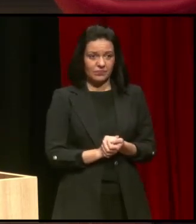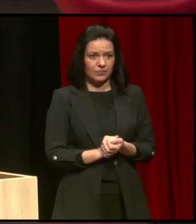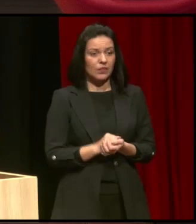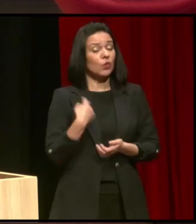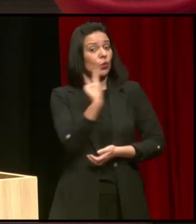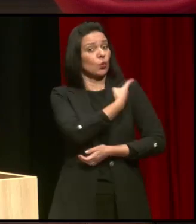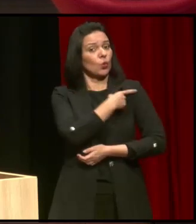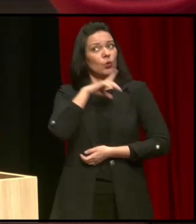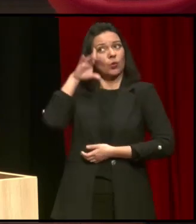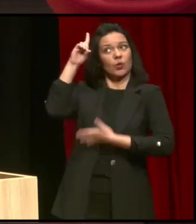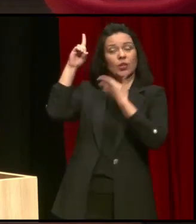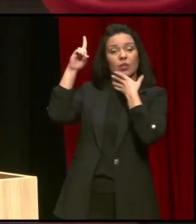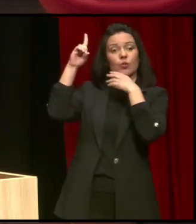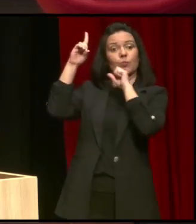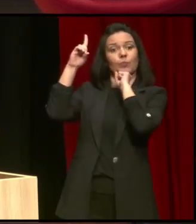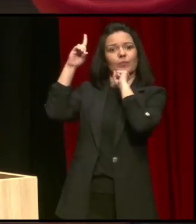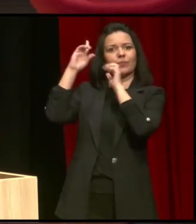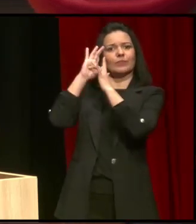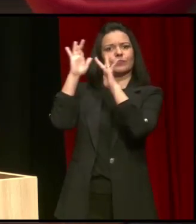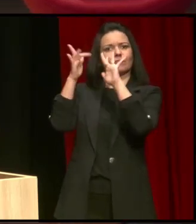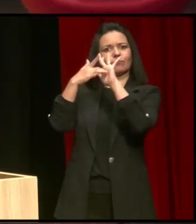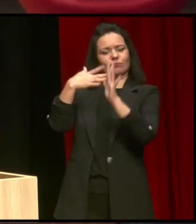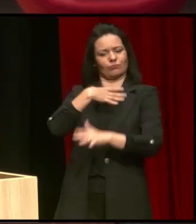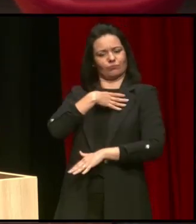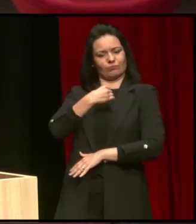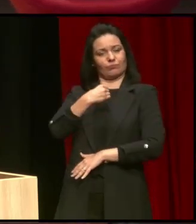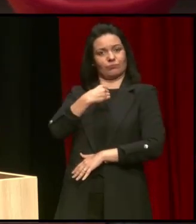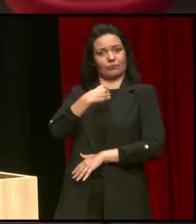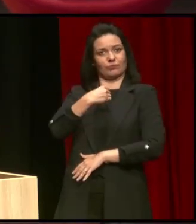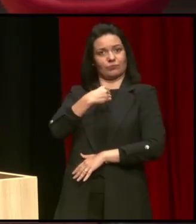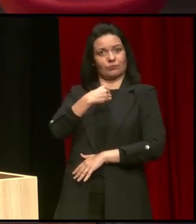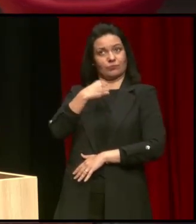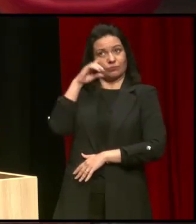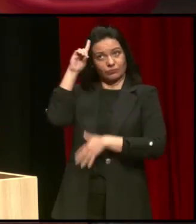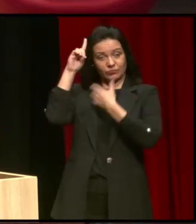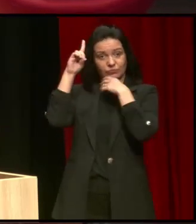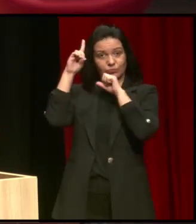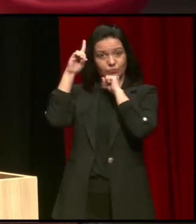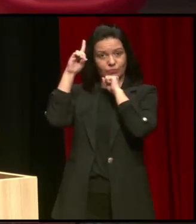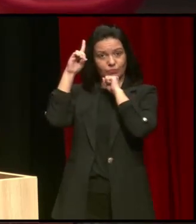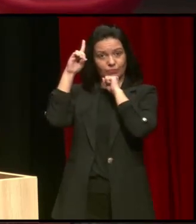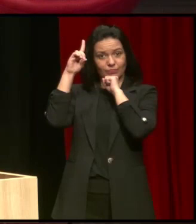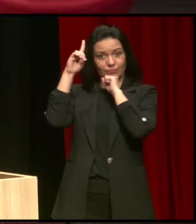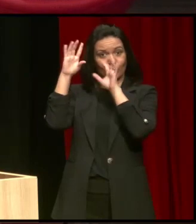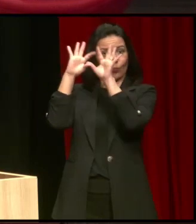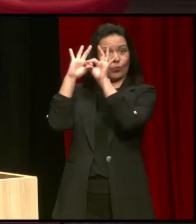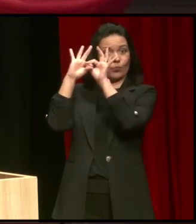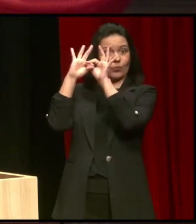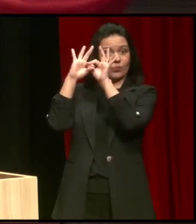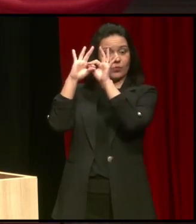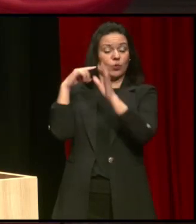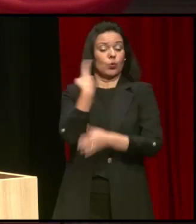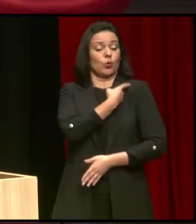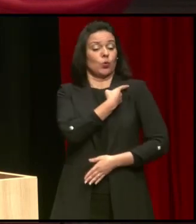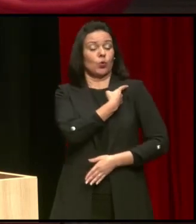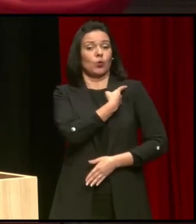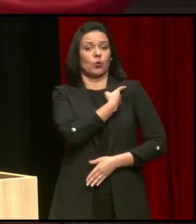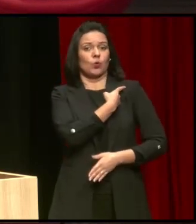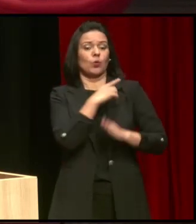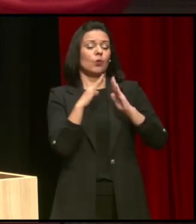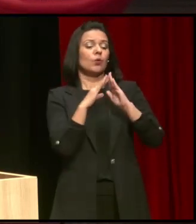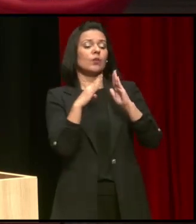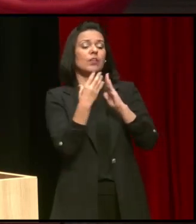com o Pai, com o Seu Filho e Jesus Cristo. Então, qual é a função do ministério? É trazer as pessoas para dentro da comunhão com